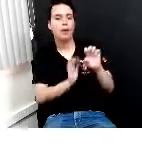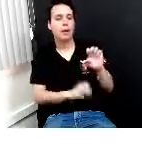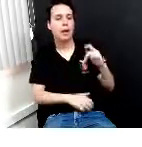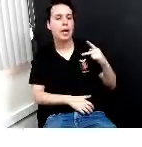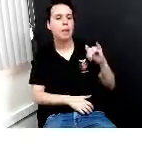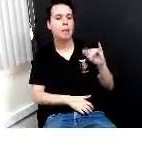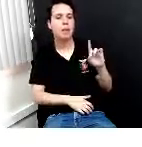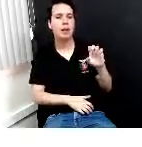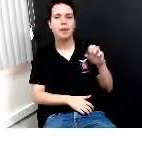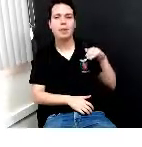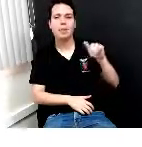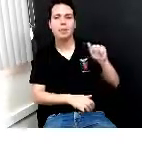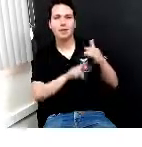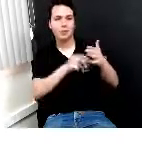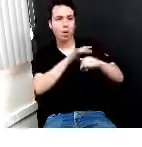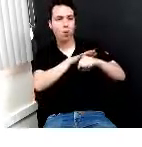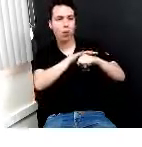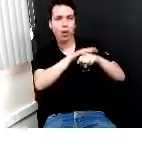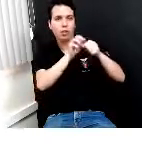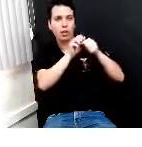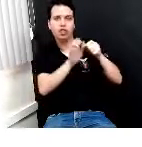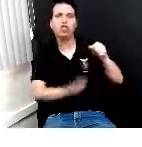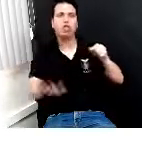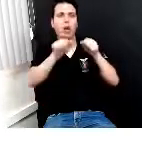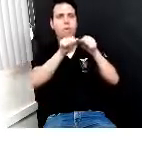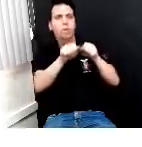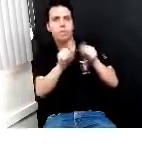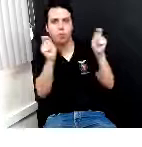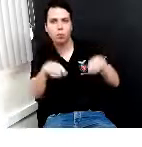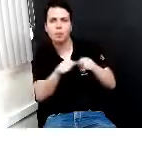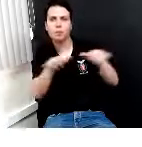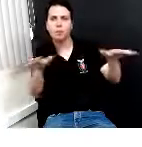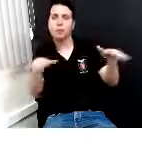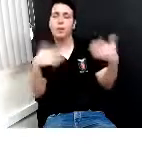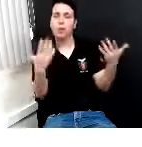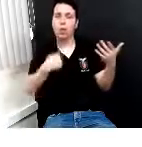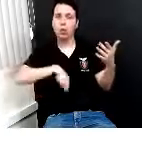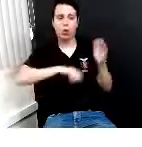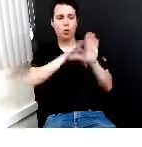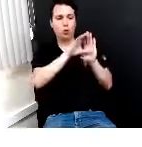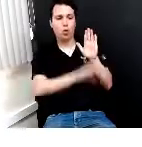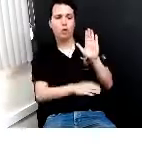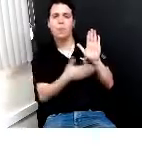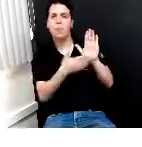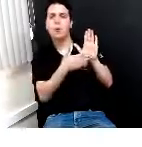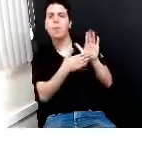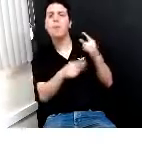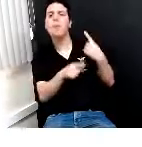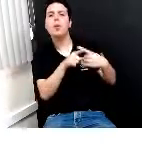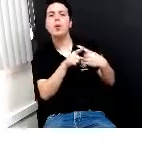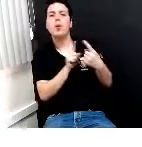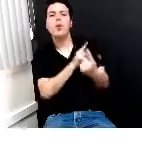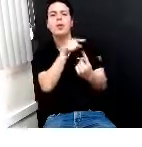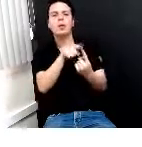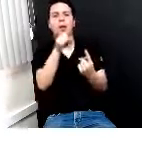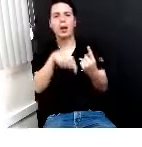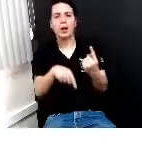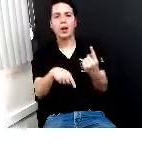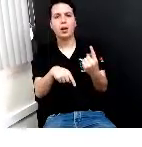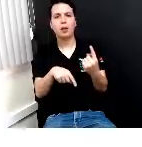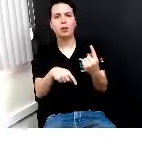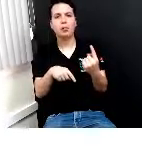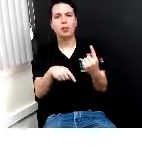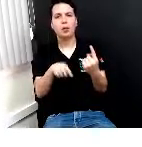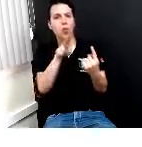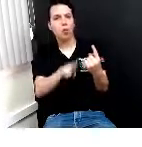de um modo geral. Então, a discussão que nós fazemos enquanto currículo, propomos, porque a ideia é justamente trazer um conjunto de elementos que possa